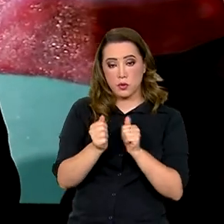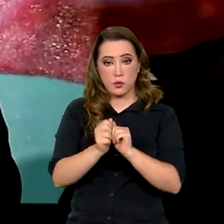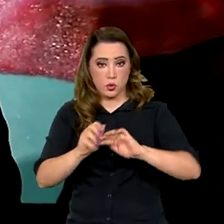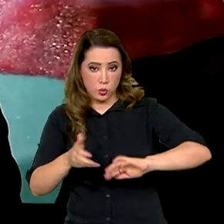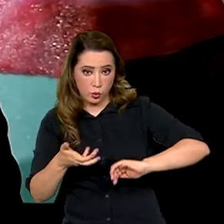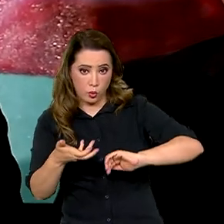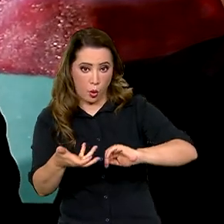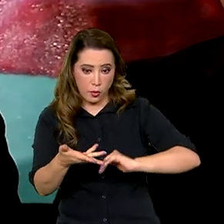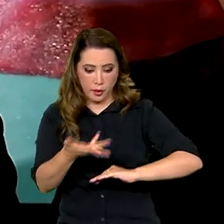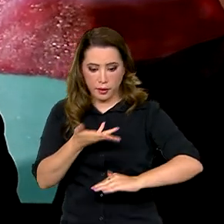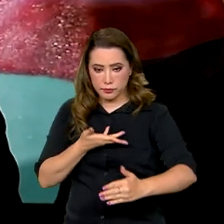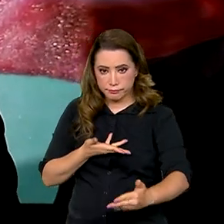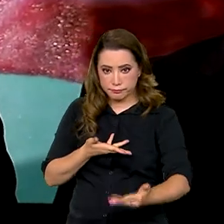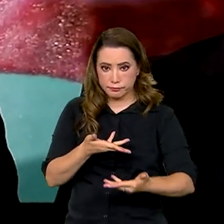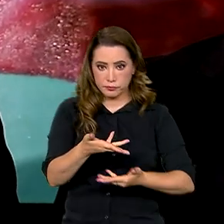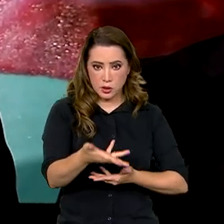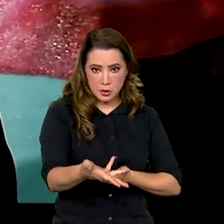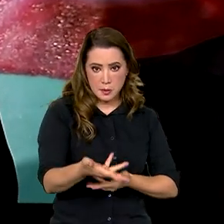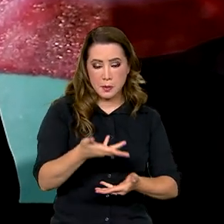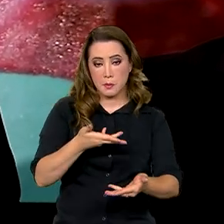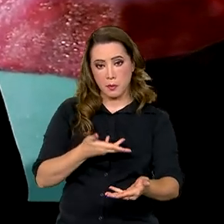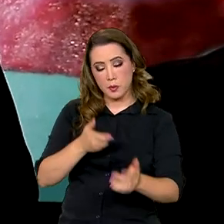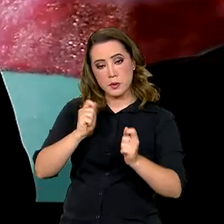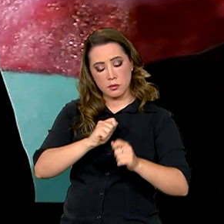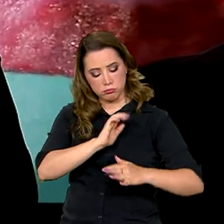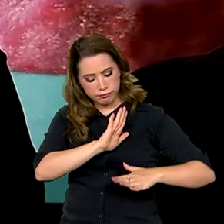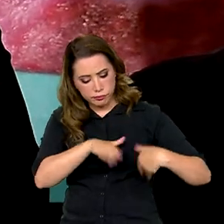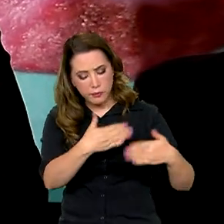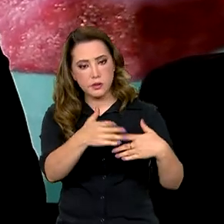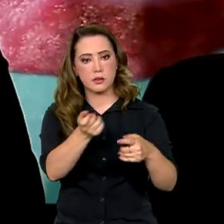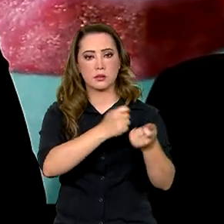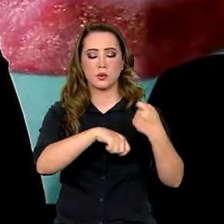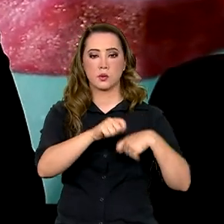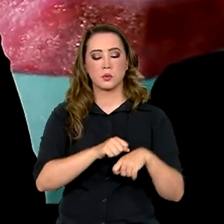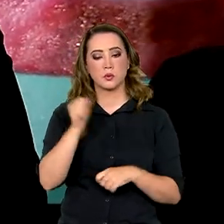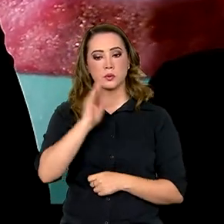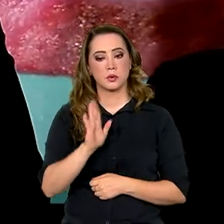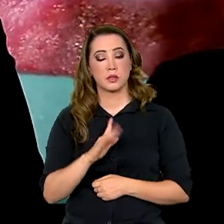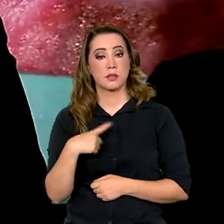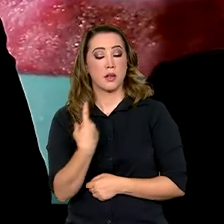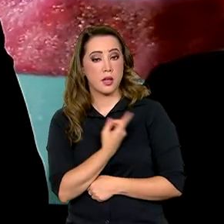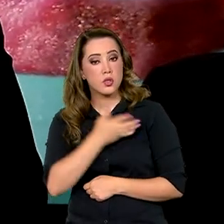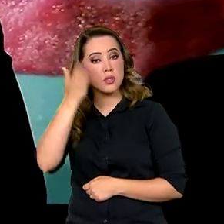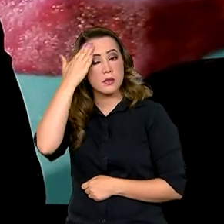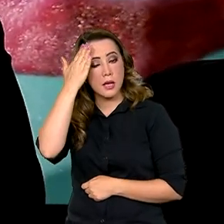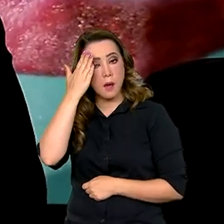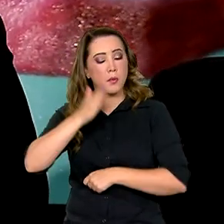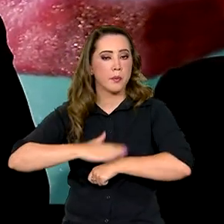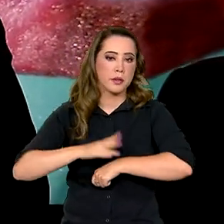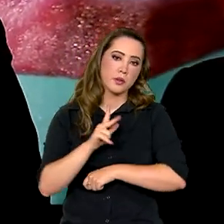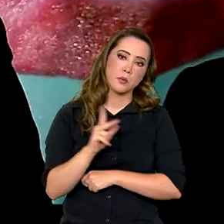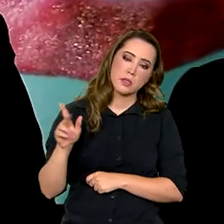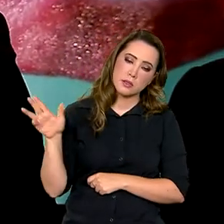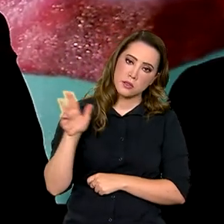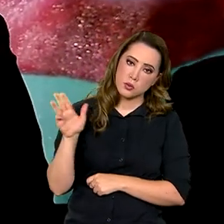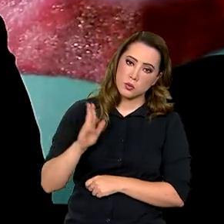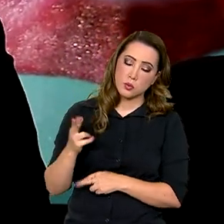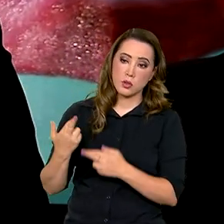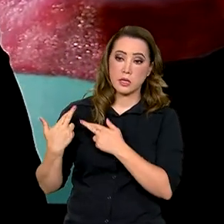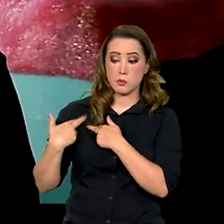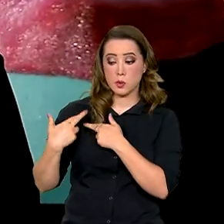a gente possa avançar na agenda econômica do Brasil todos nós sabemos quando o presidente Lula assumiu o país